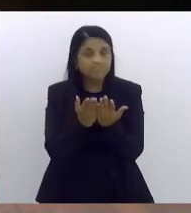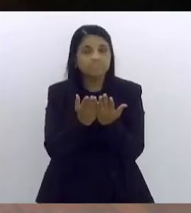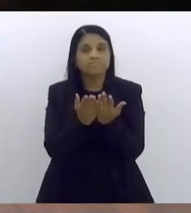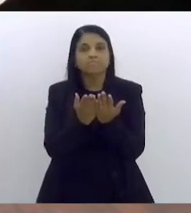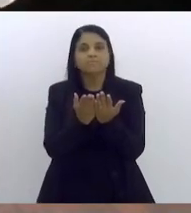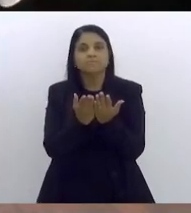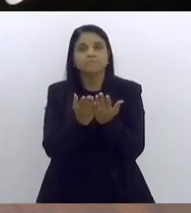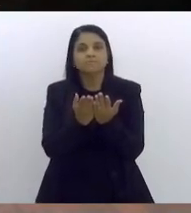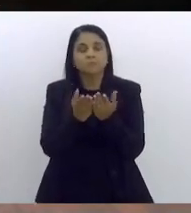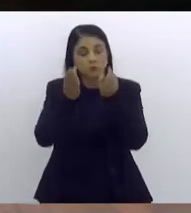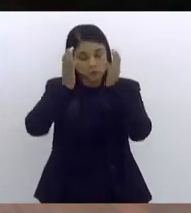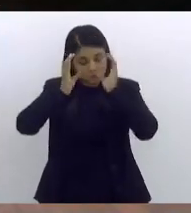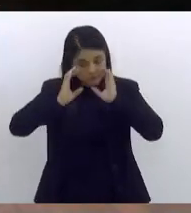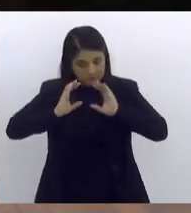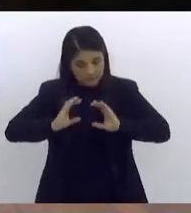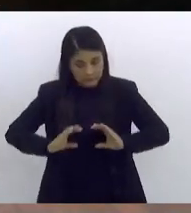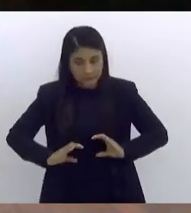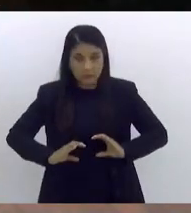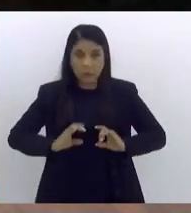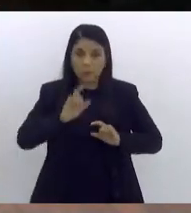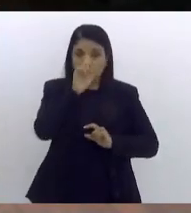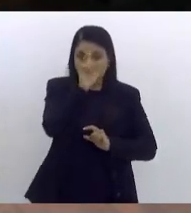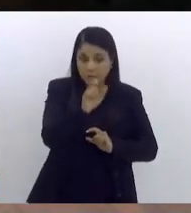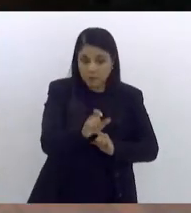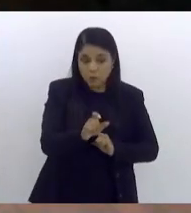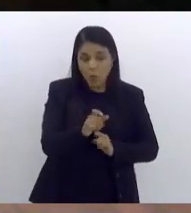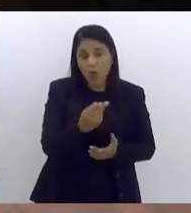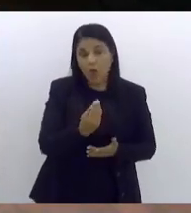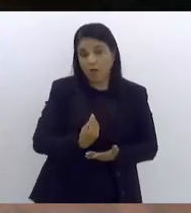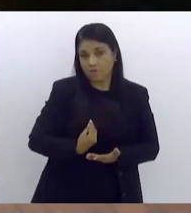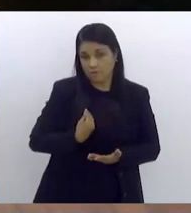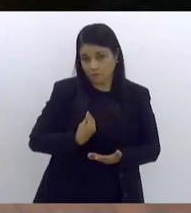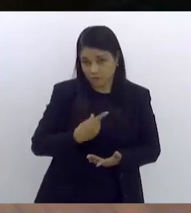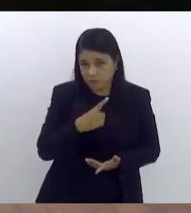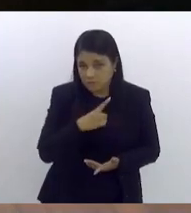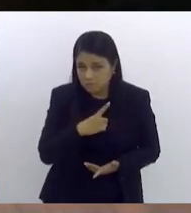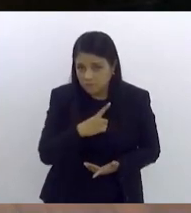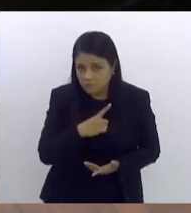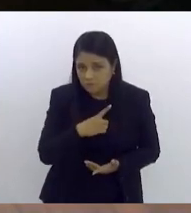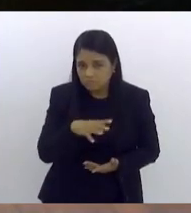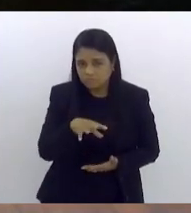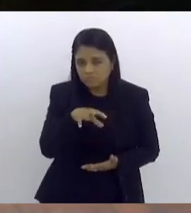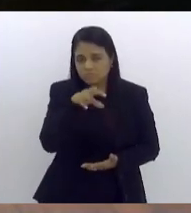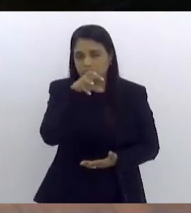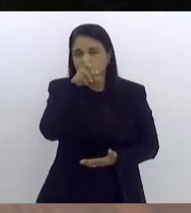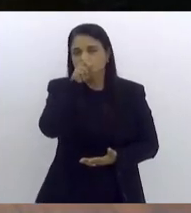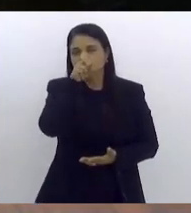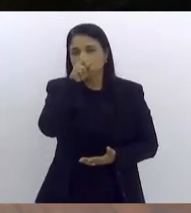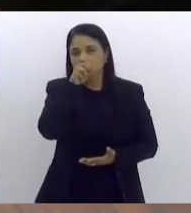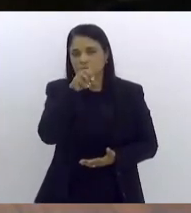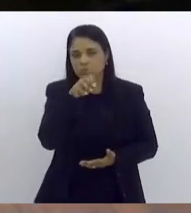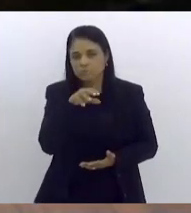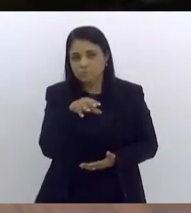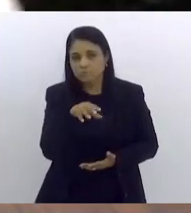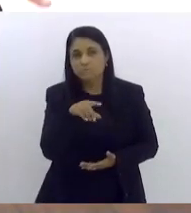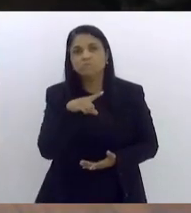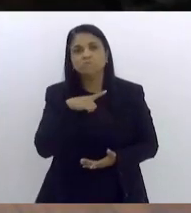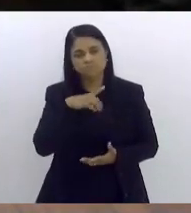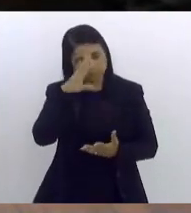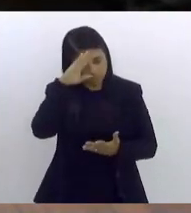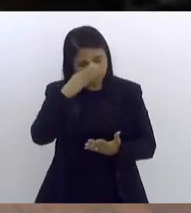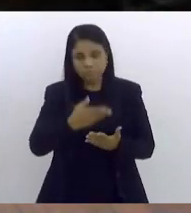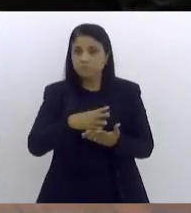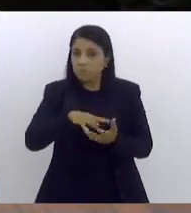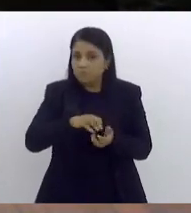o cidadão ou a cidadã está vivendo e está respirando, nós cremos no milagre.